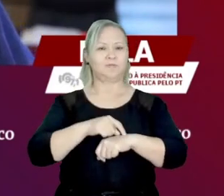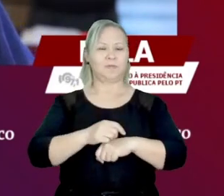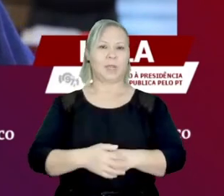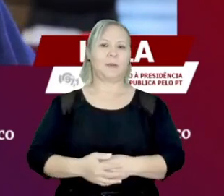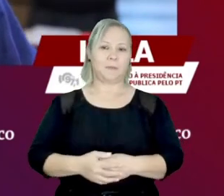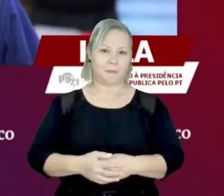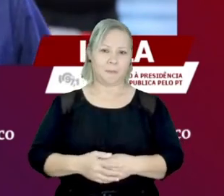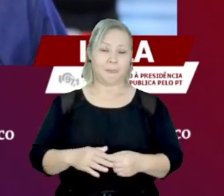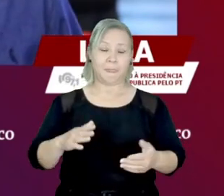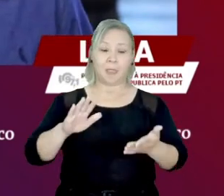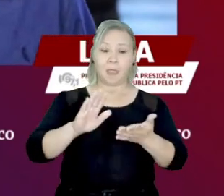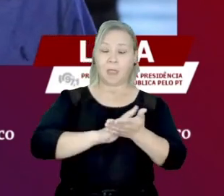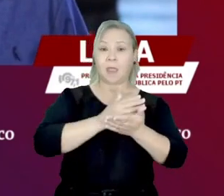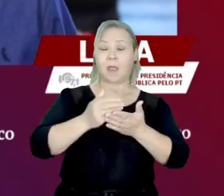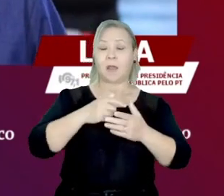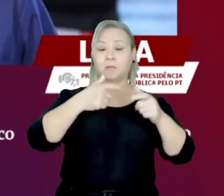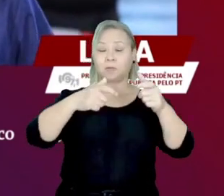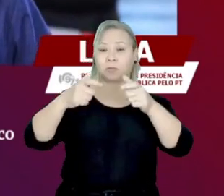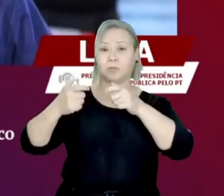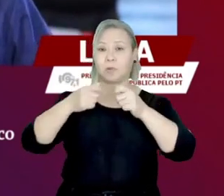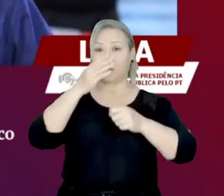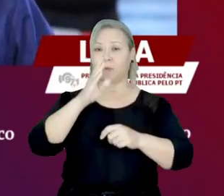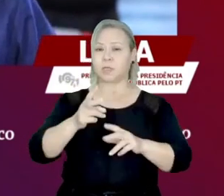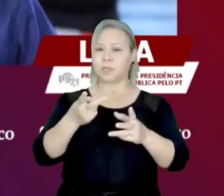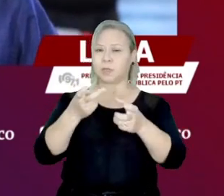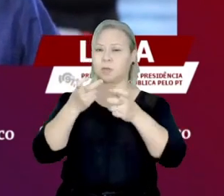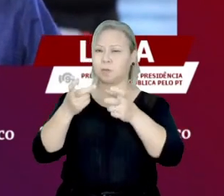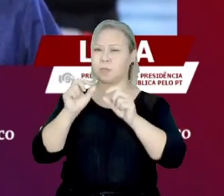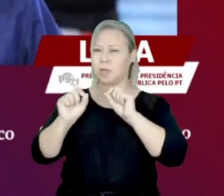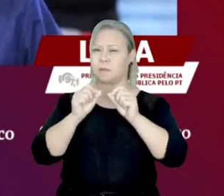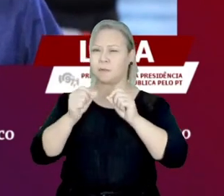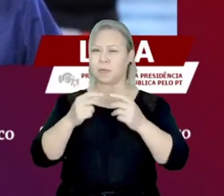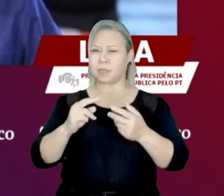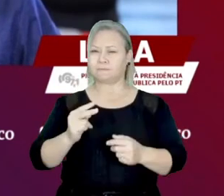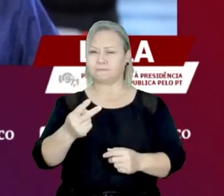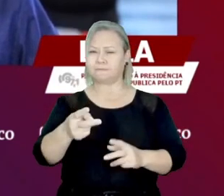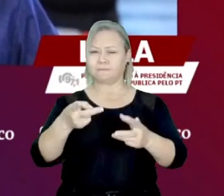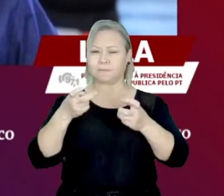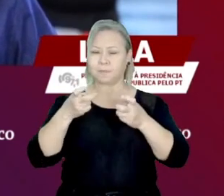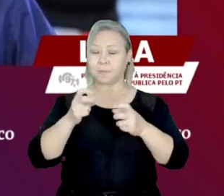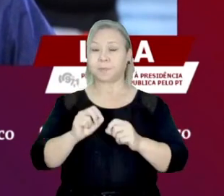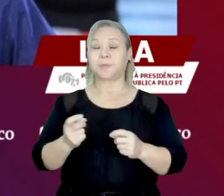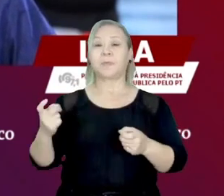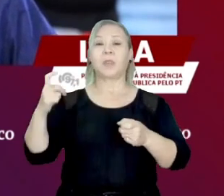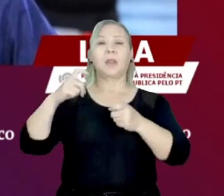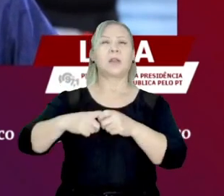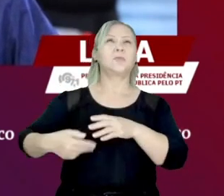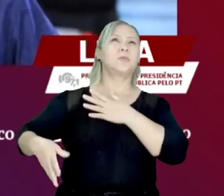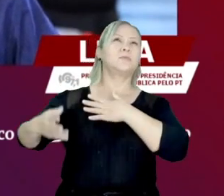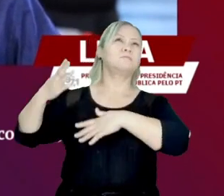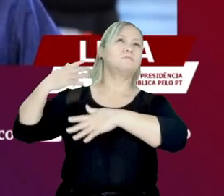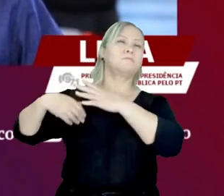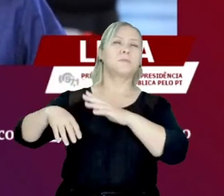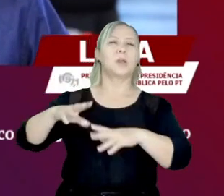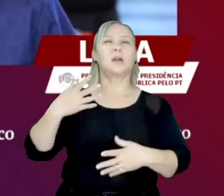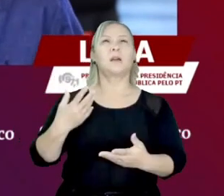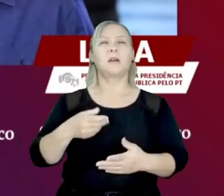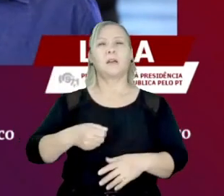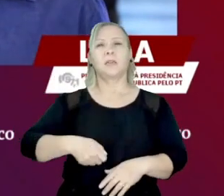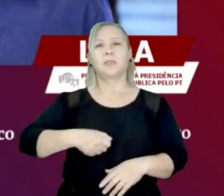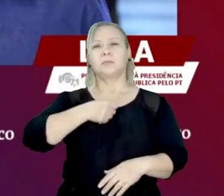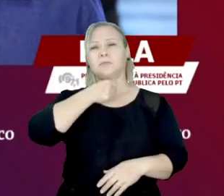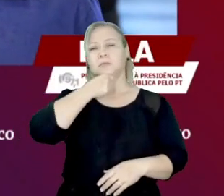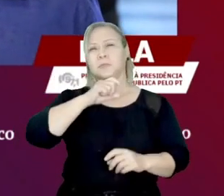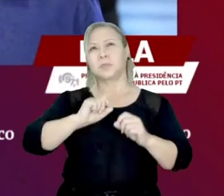dos Trabalhadores, um tempo atrás, se afastou de sua militância. Até que ponto o senhor analisa isso como um fato, que